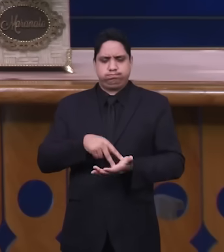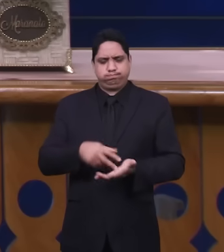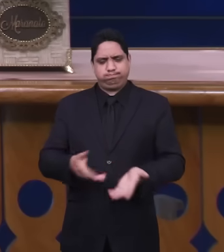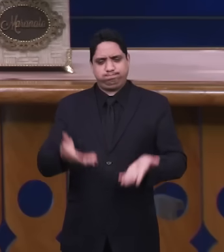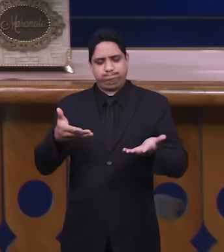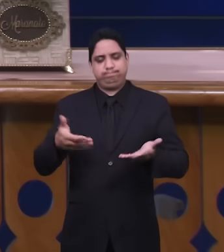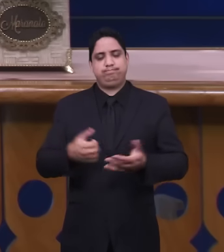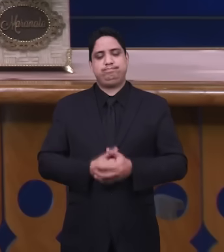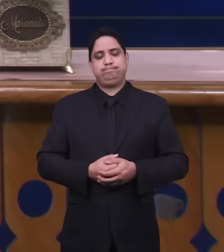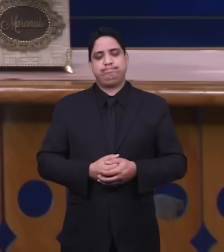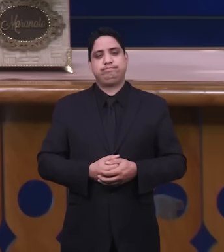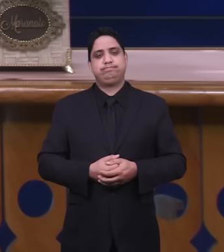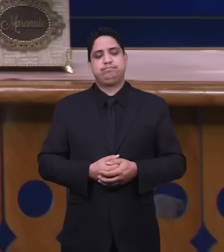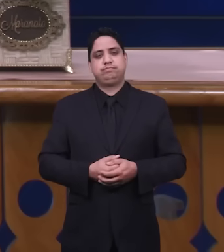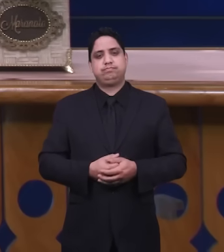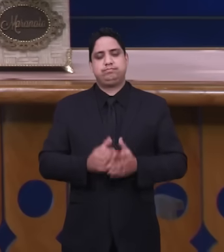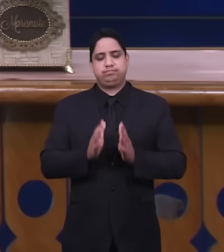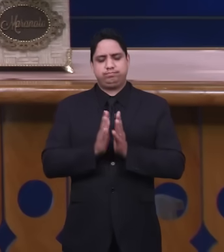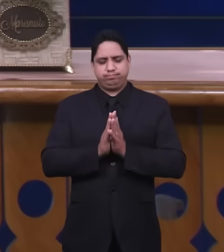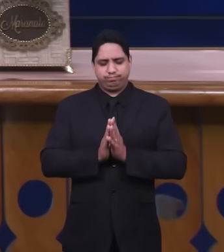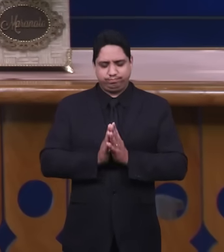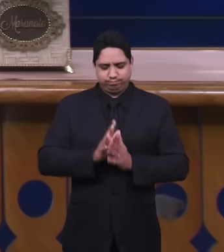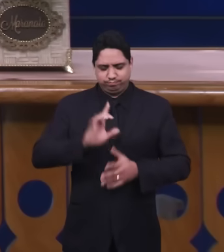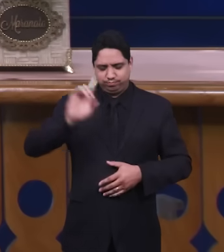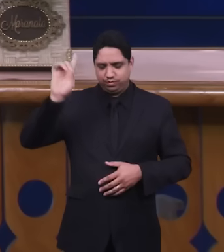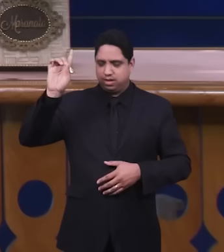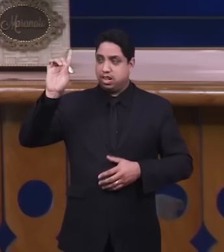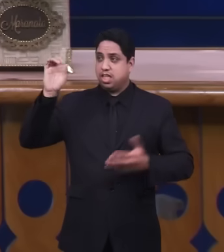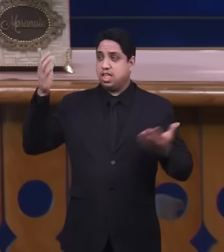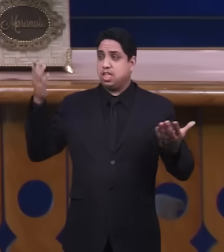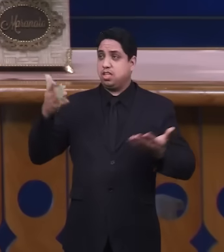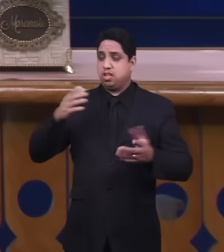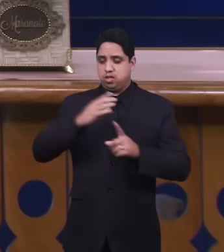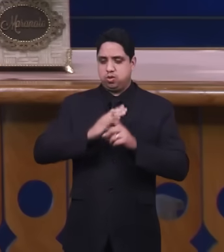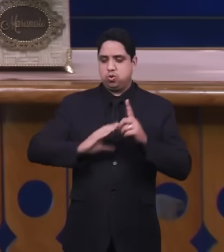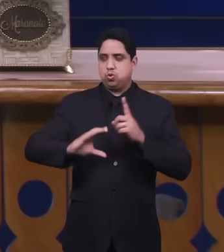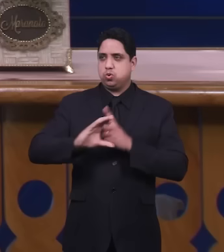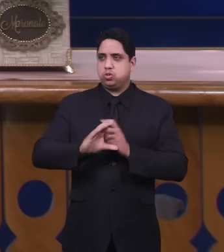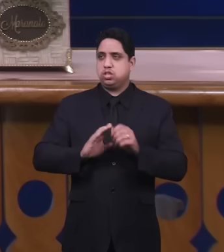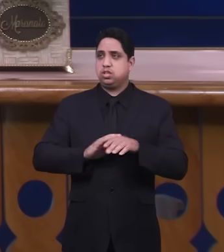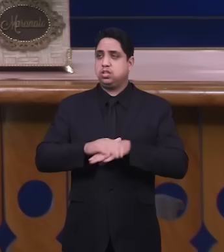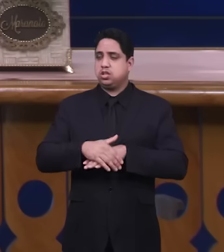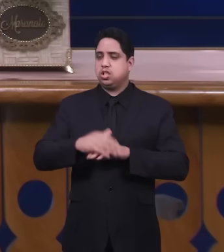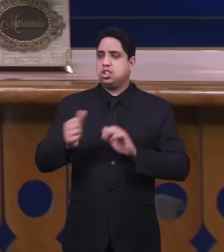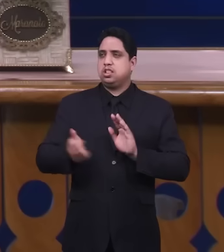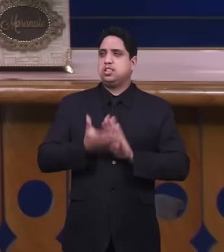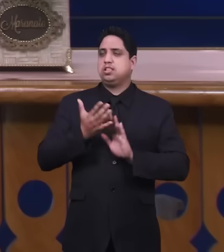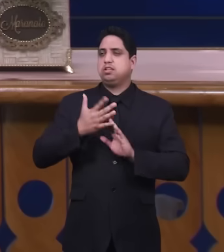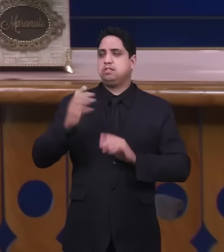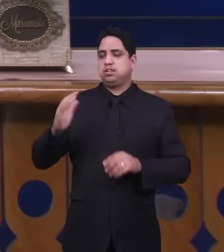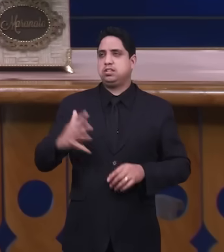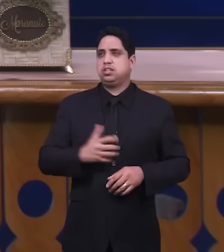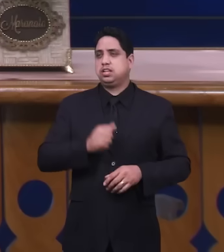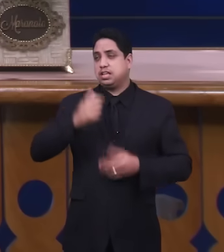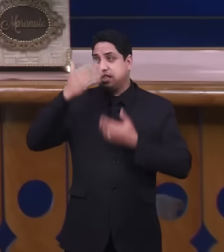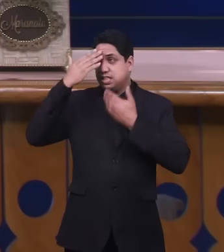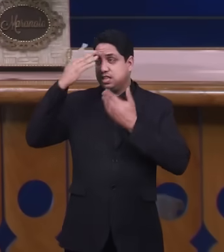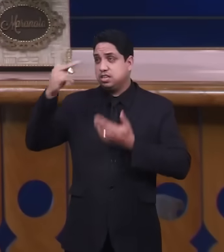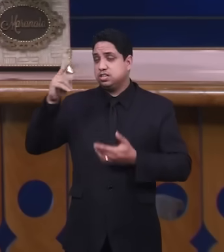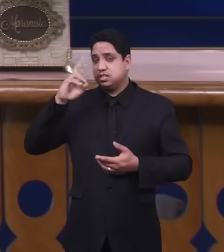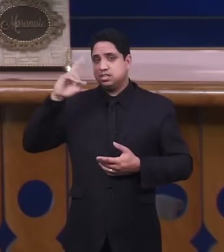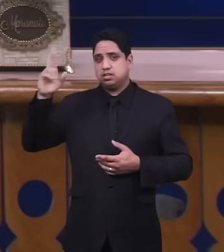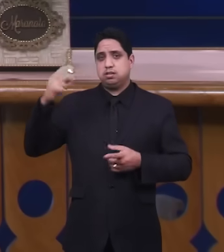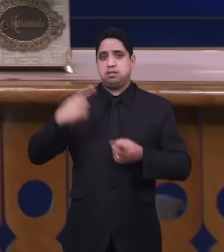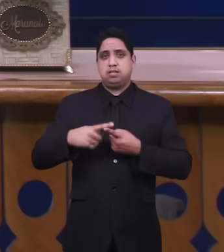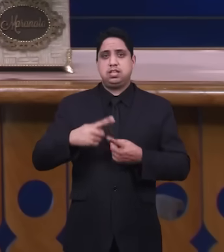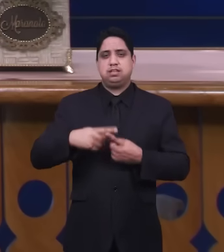estar de pé para esse momento de oração. Senhor Deus, no Teu altar colocamos o culto dessa noite, nosso louvor, nossa adoração e nossa gratidão, Senhor,